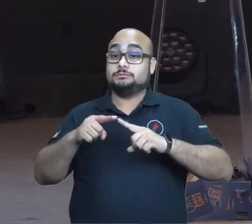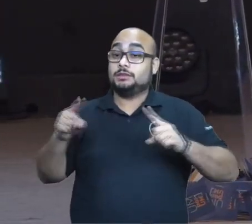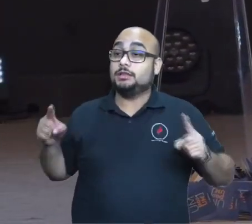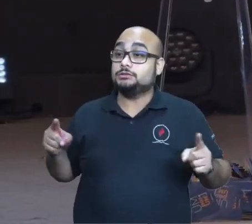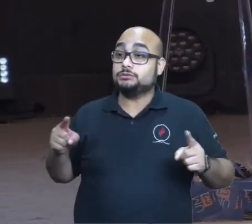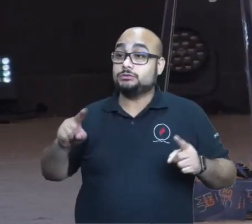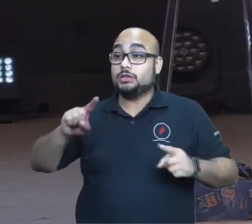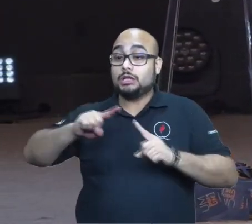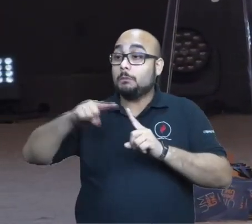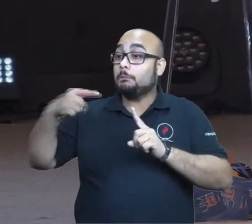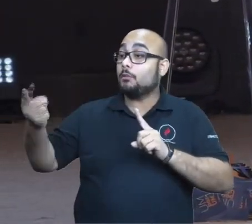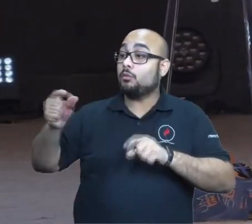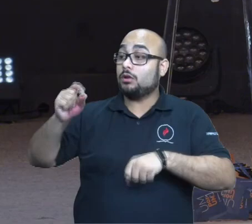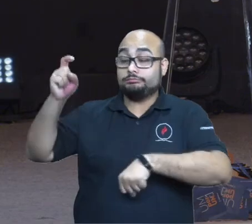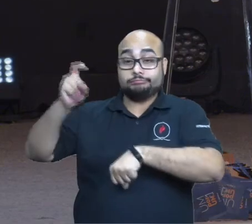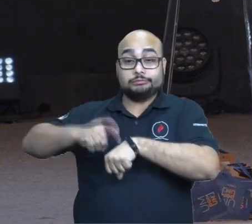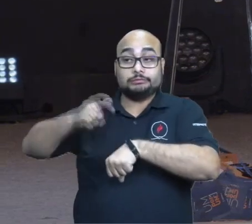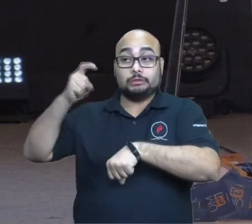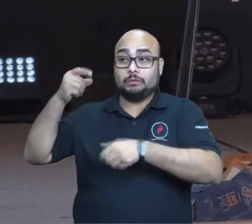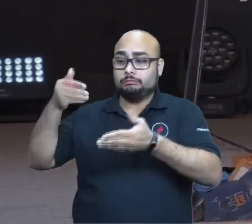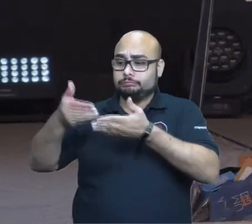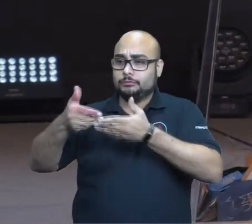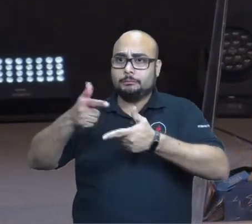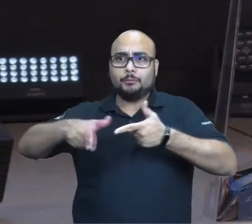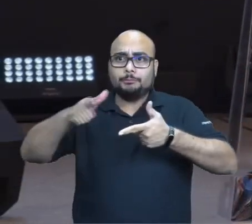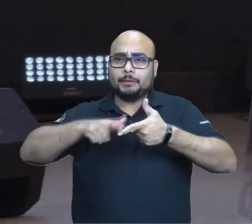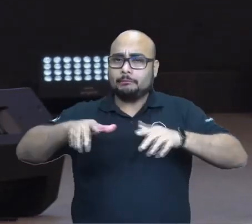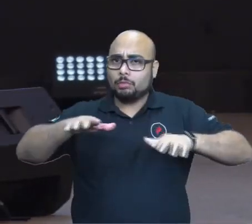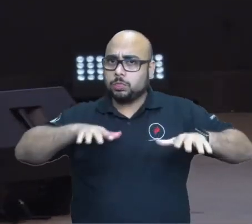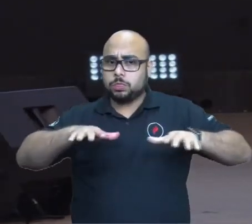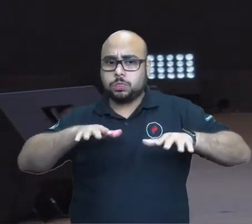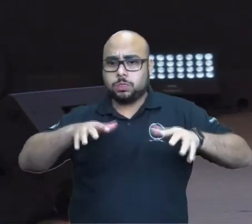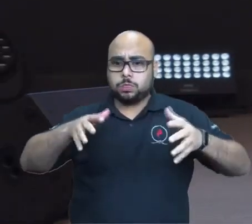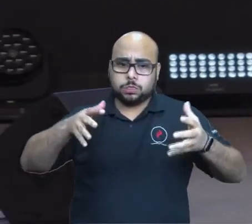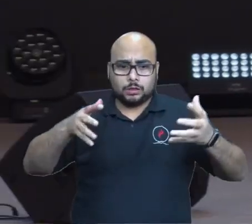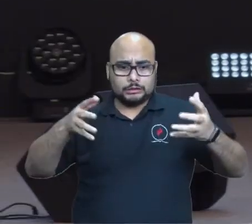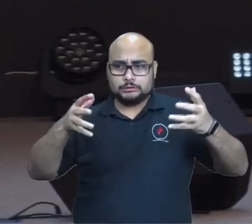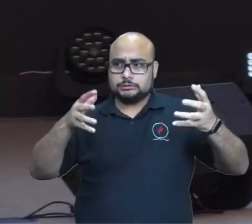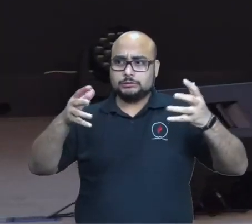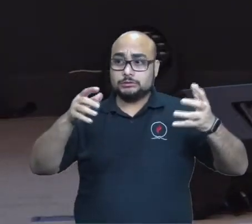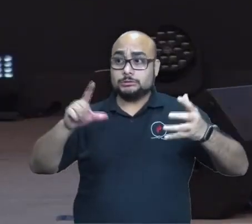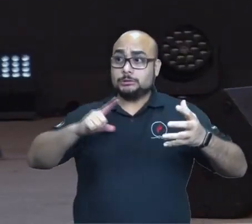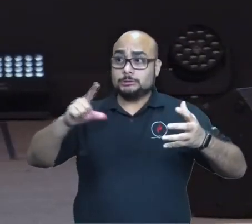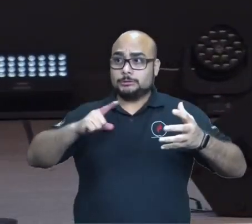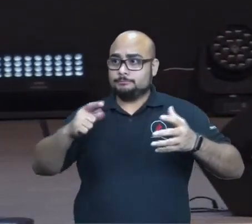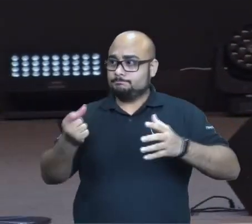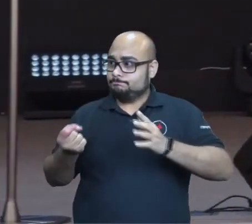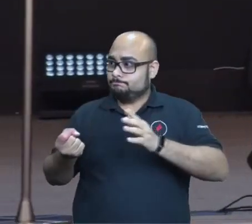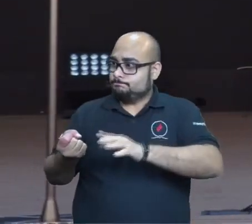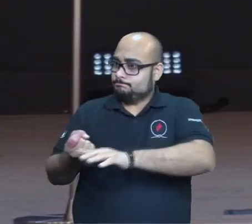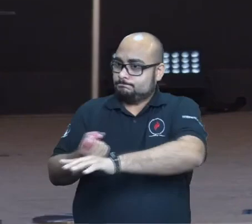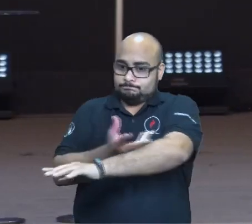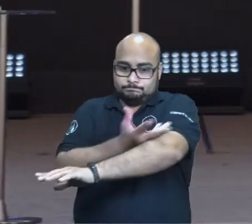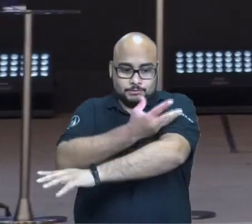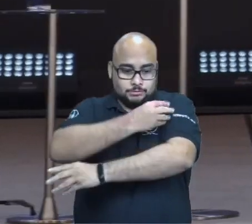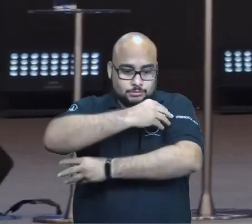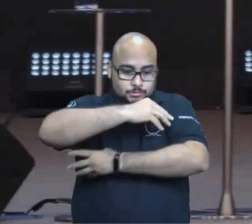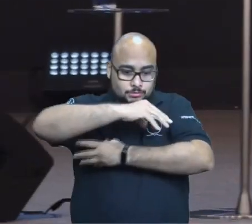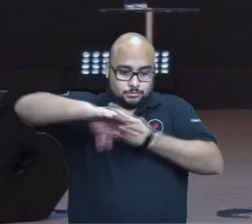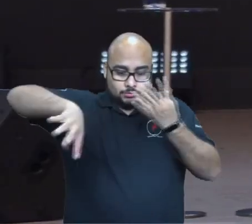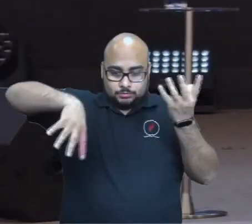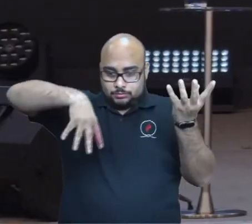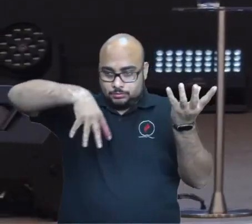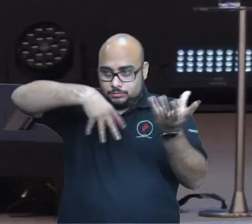Machado que caiu dentro dela E aí você tem aqui um misto de Emoções o misto de sentimentos